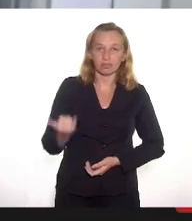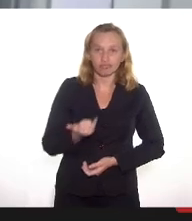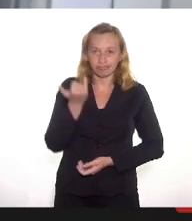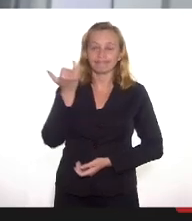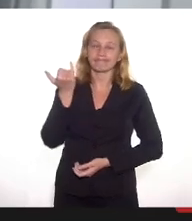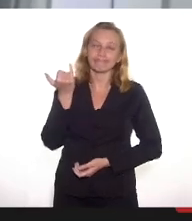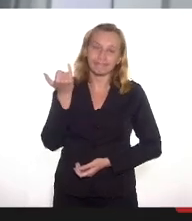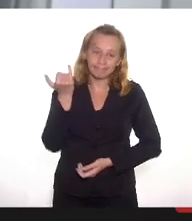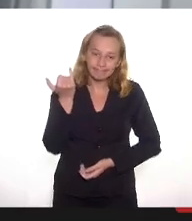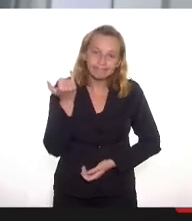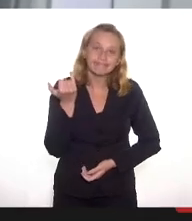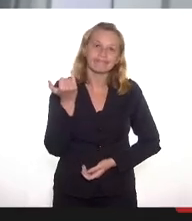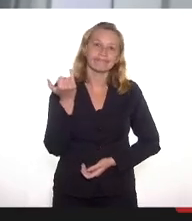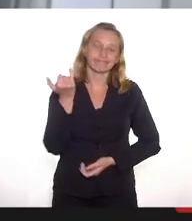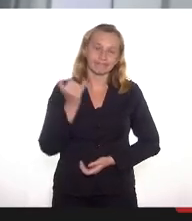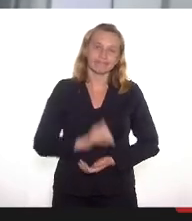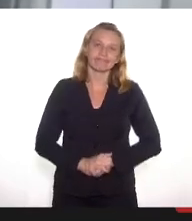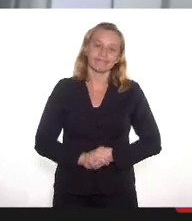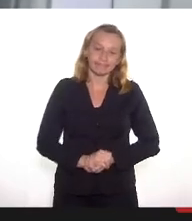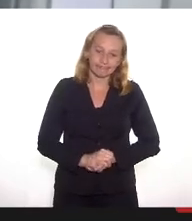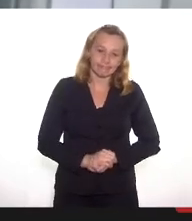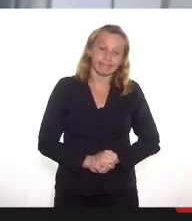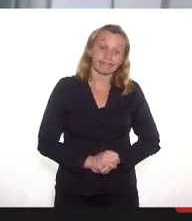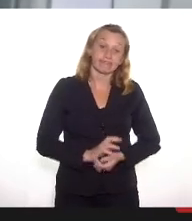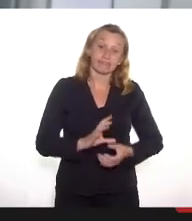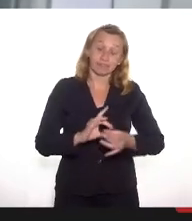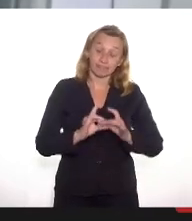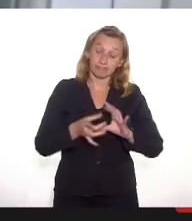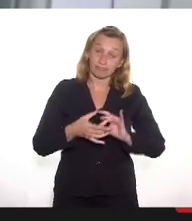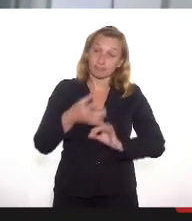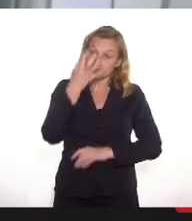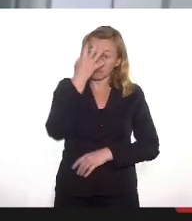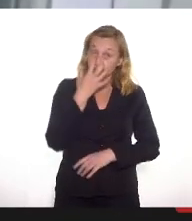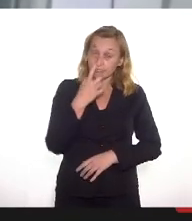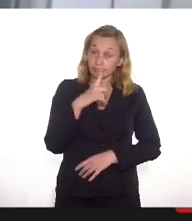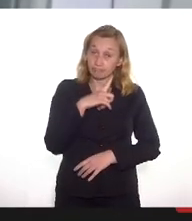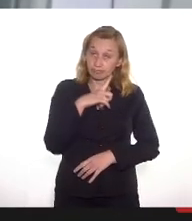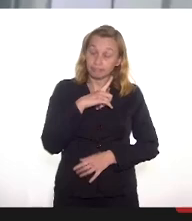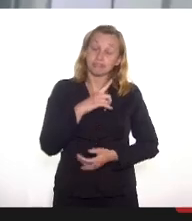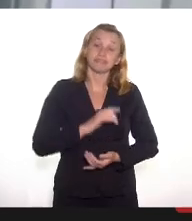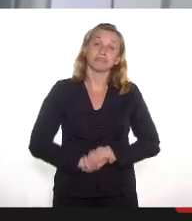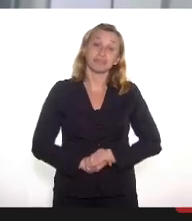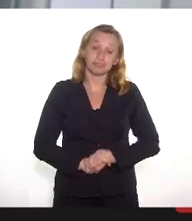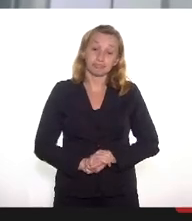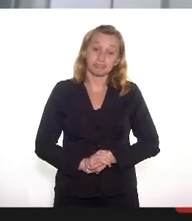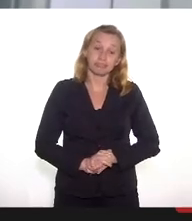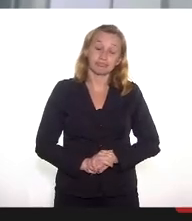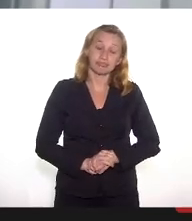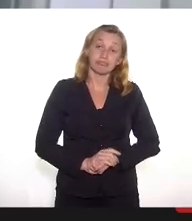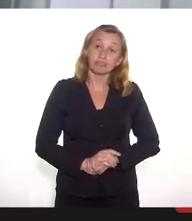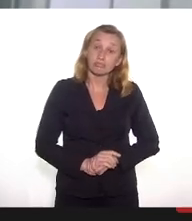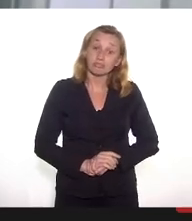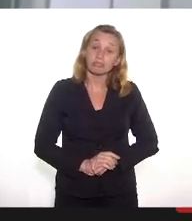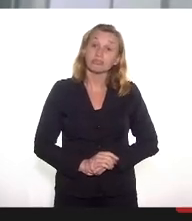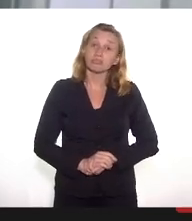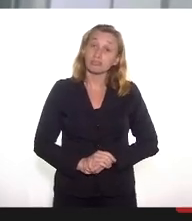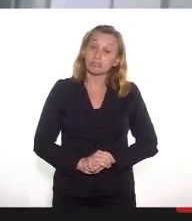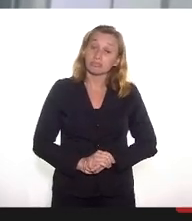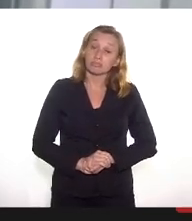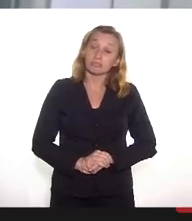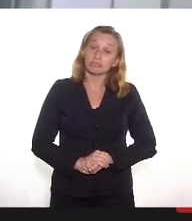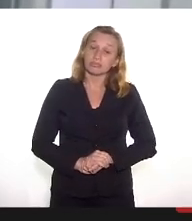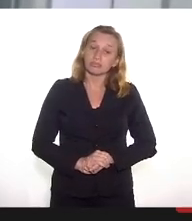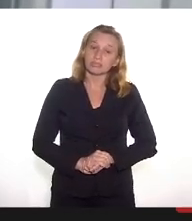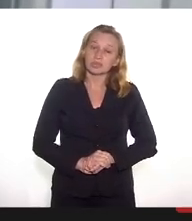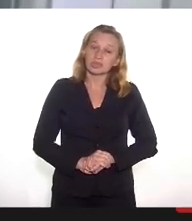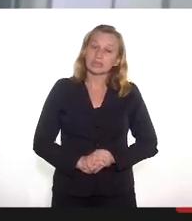importante ressaltar que nesse contexto gravíssimo que enfrentamos aí de nós ai de nós